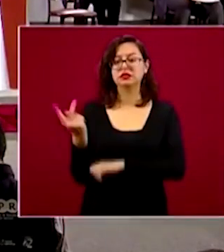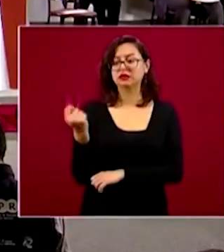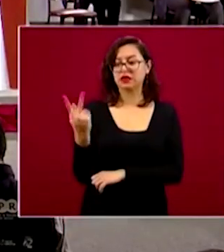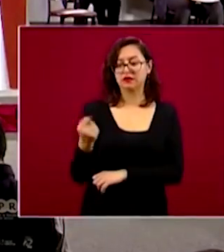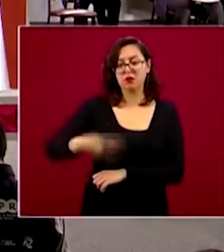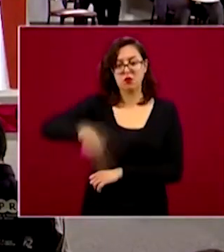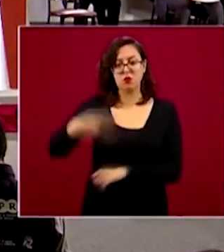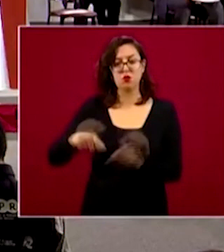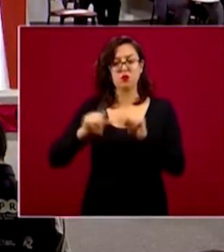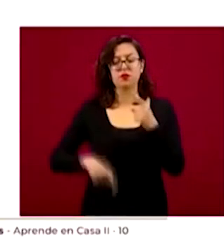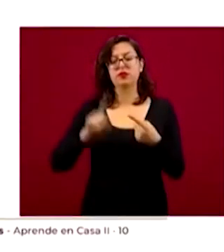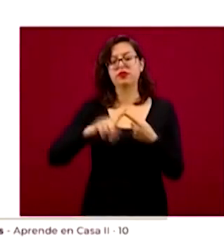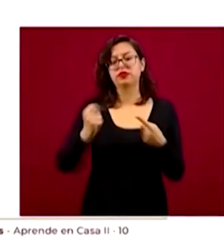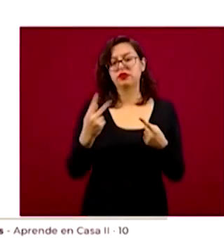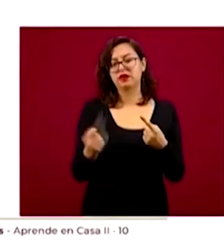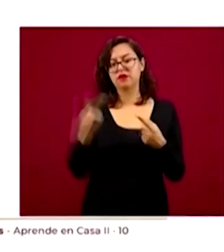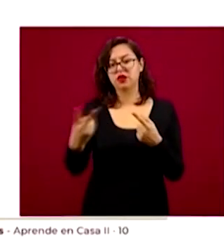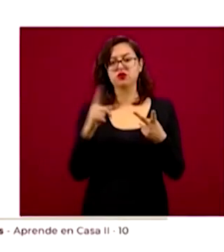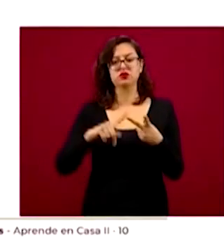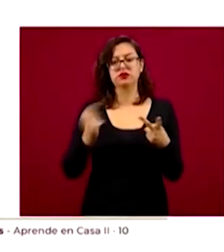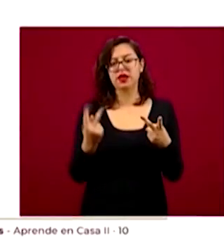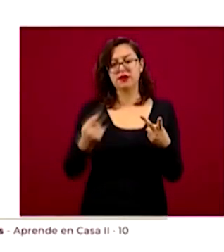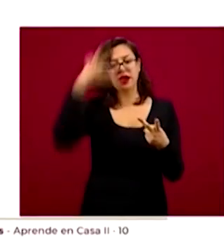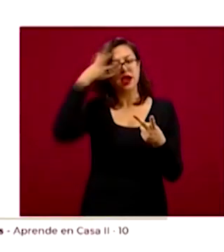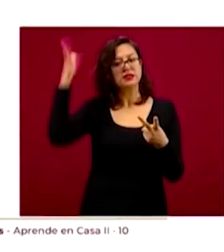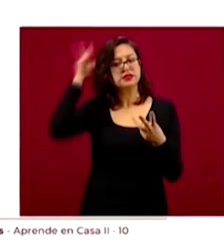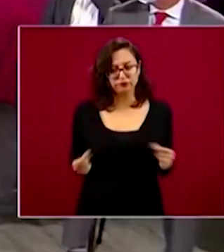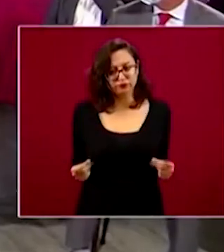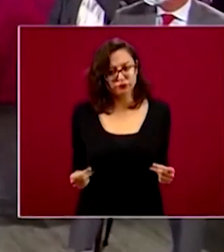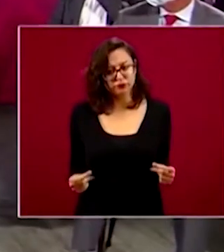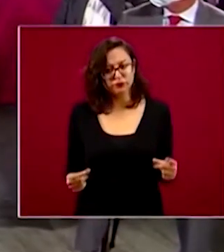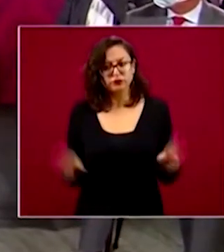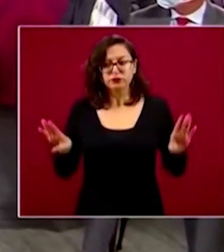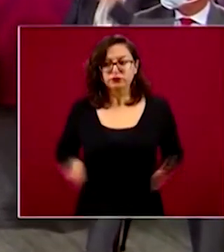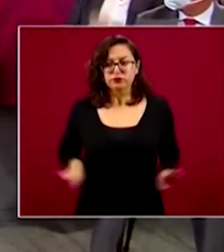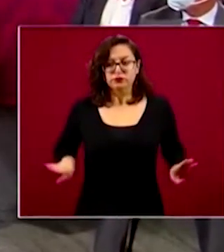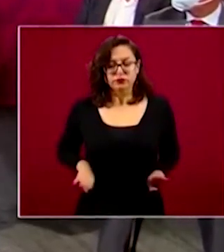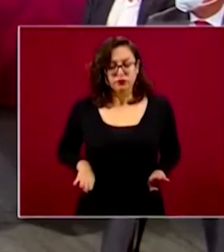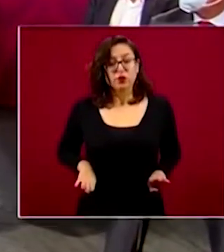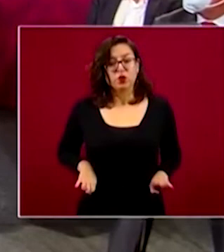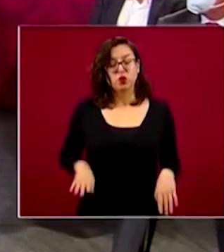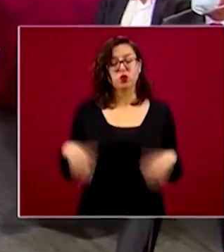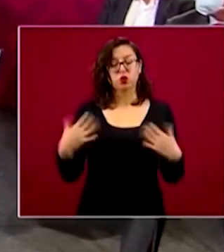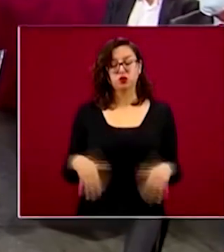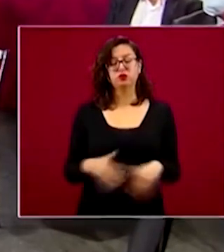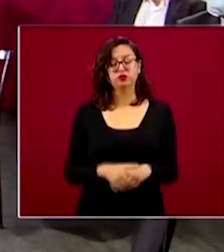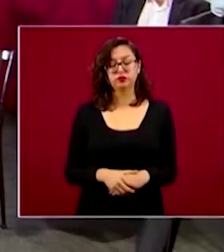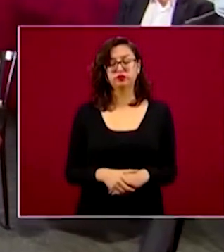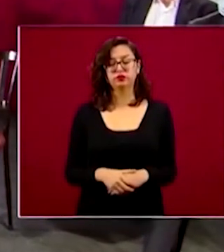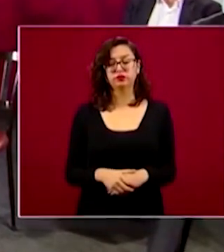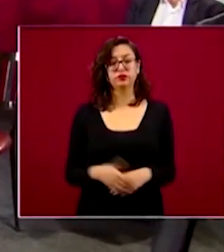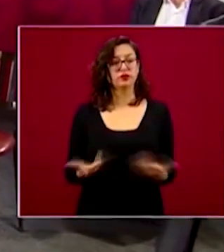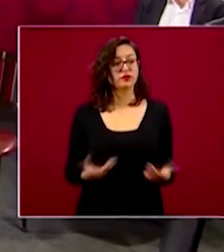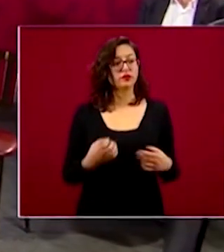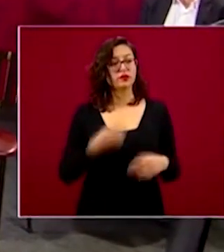Siraceluk, bem hira sorumalu o presidente Andrés Manuel López Obrador. Todos deseamos volver a las aulas